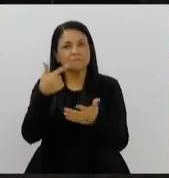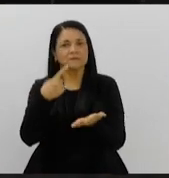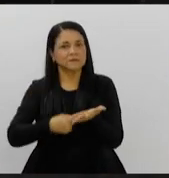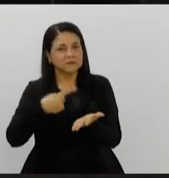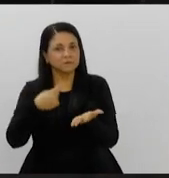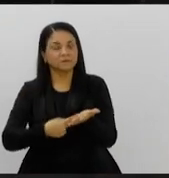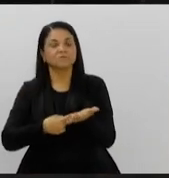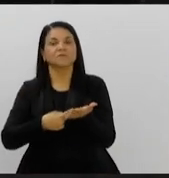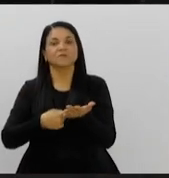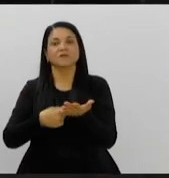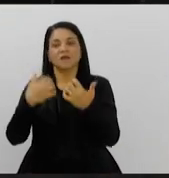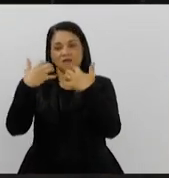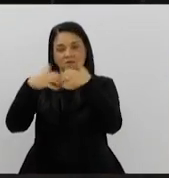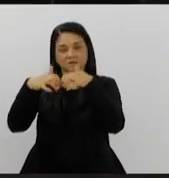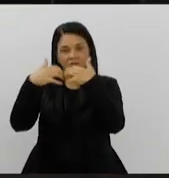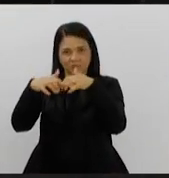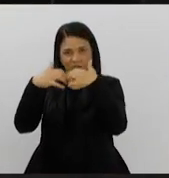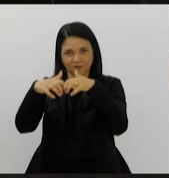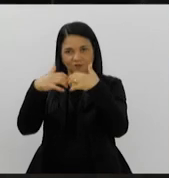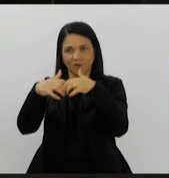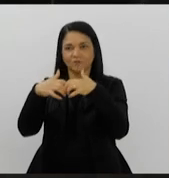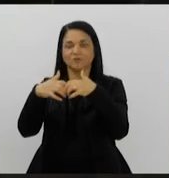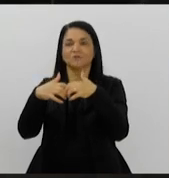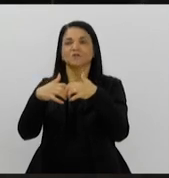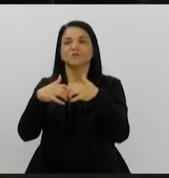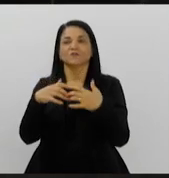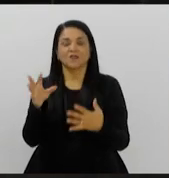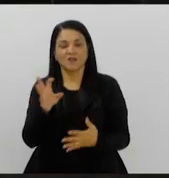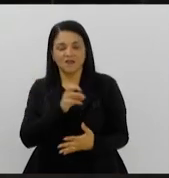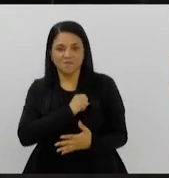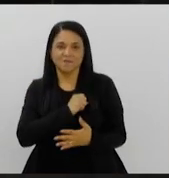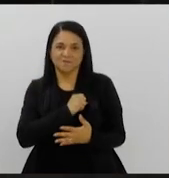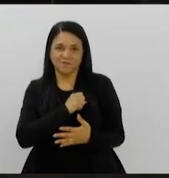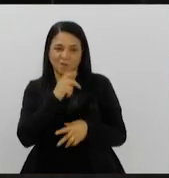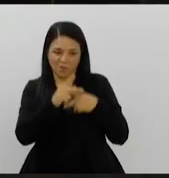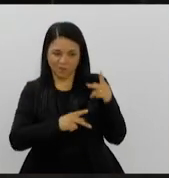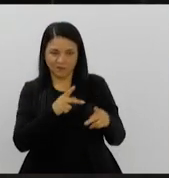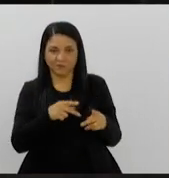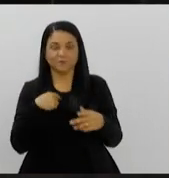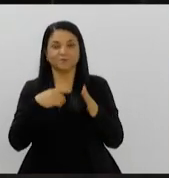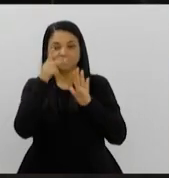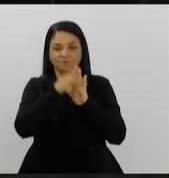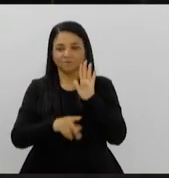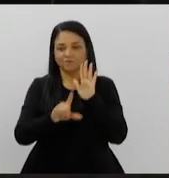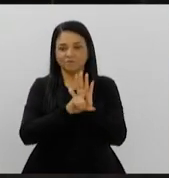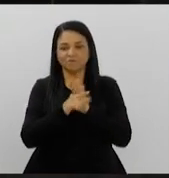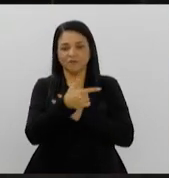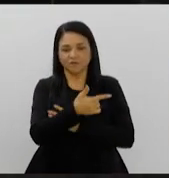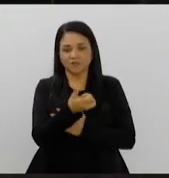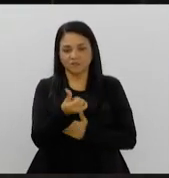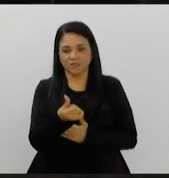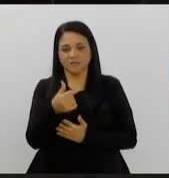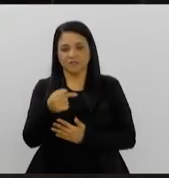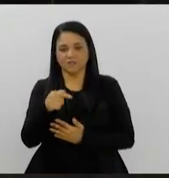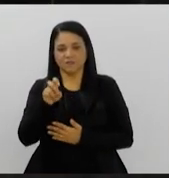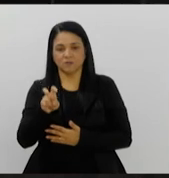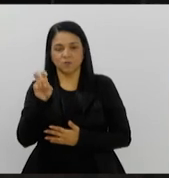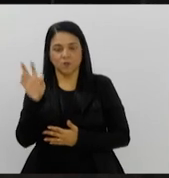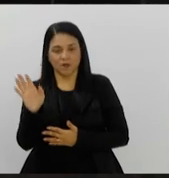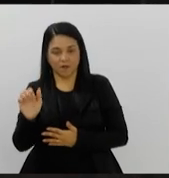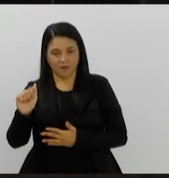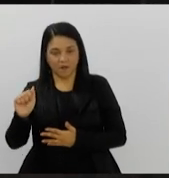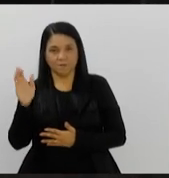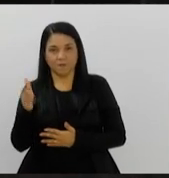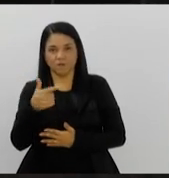com a cidade de Teresópolis, que a gente ama tanto. Anuncio o projeto de lei número 2675-A de